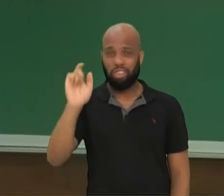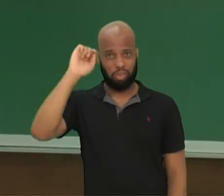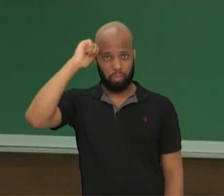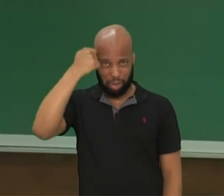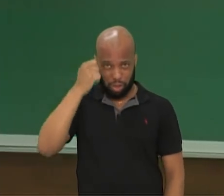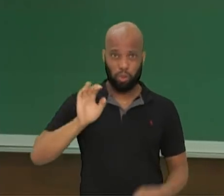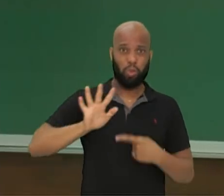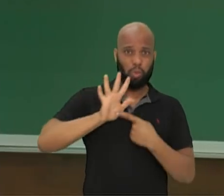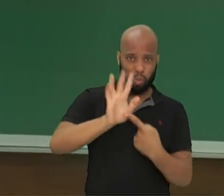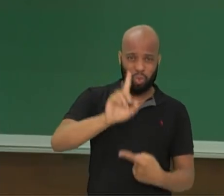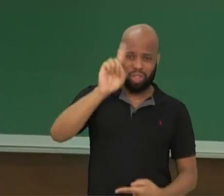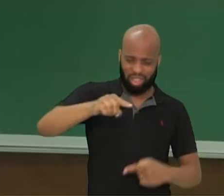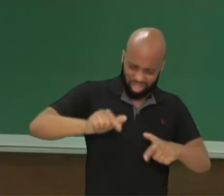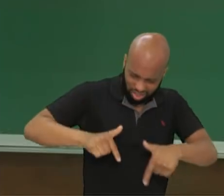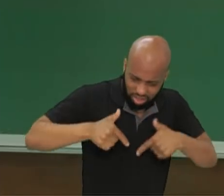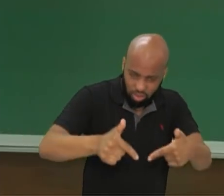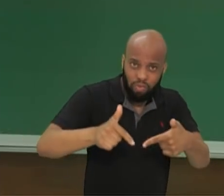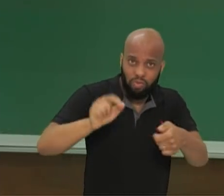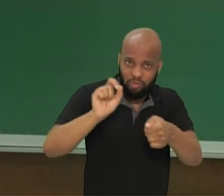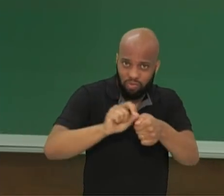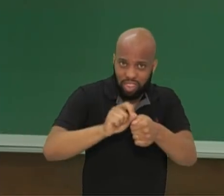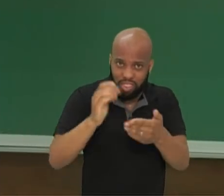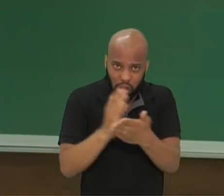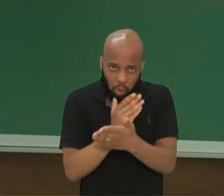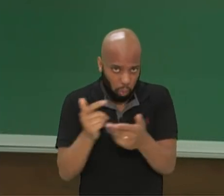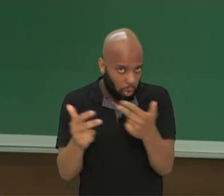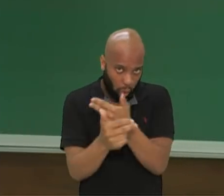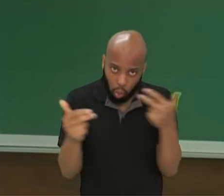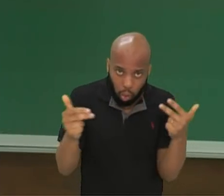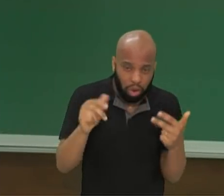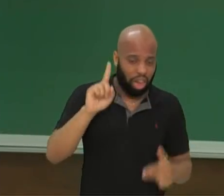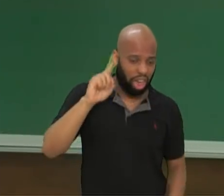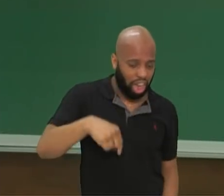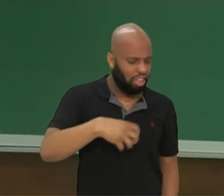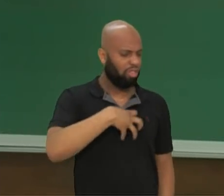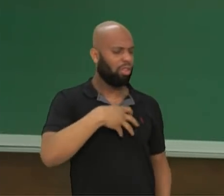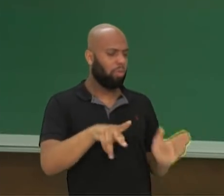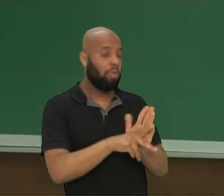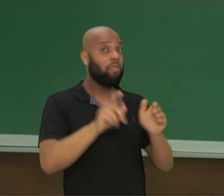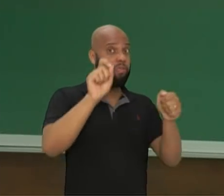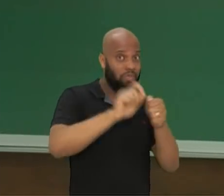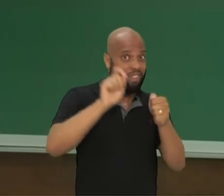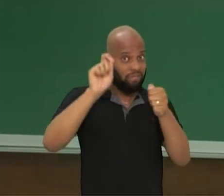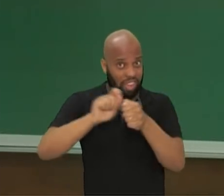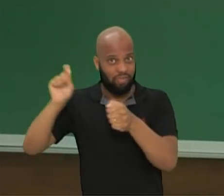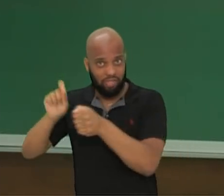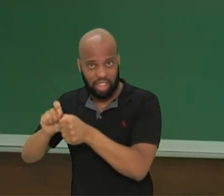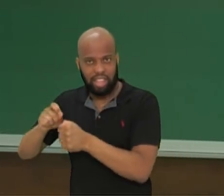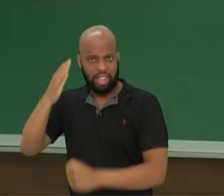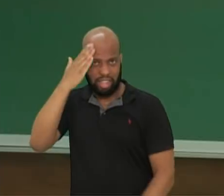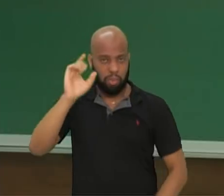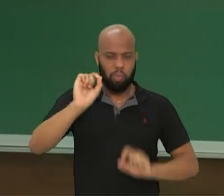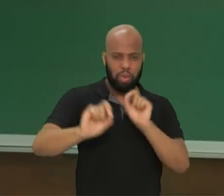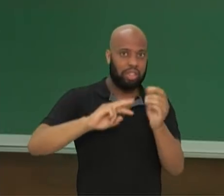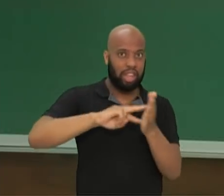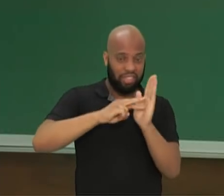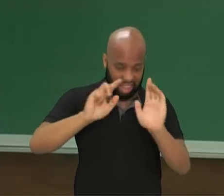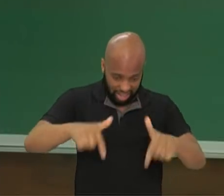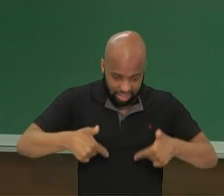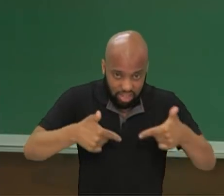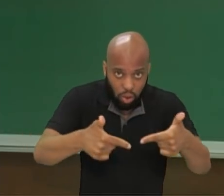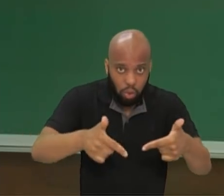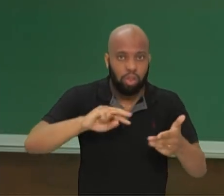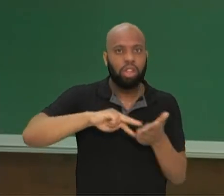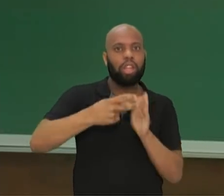eu destaquei nesse trecho, elas dão uma ideia de ação? Vocês sabem o que vem a ser ação, não é?